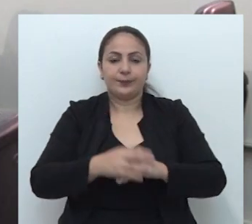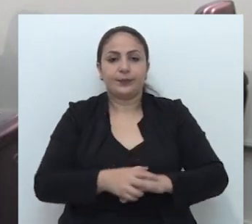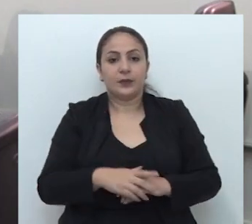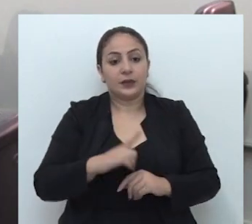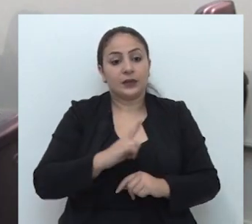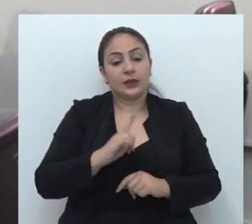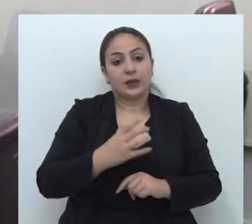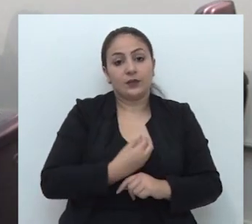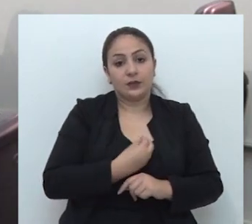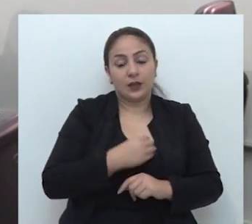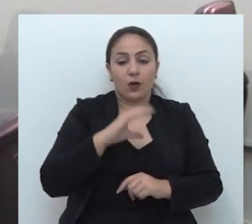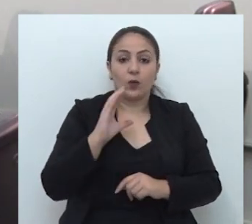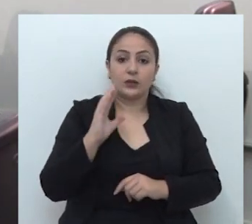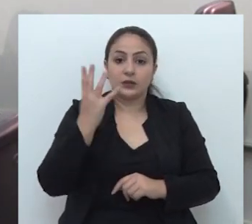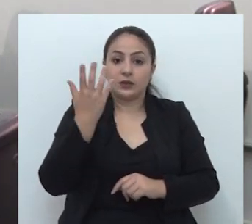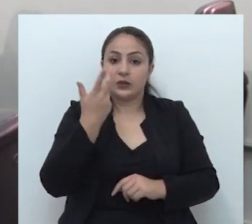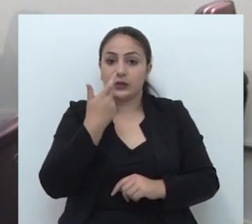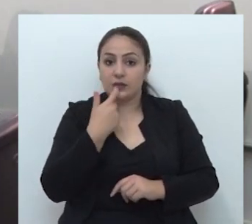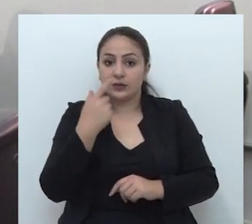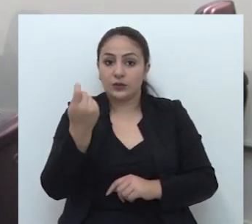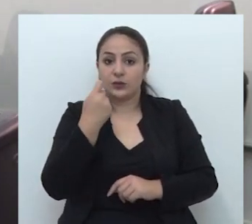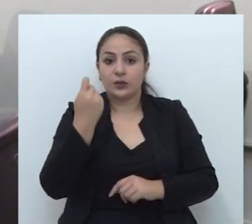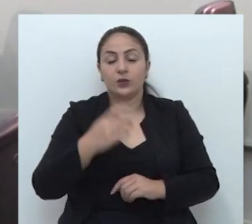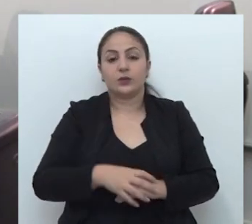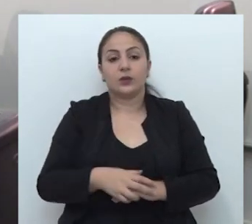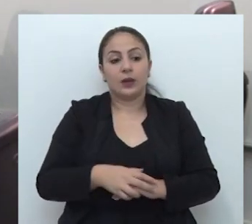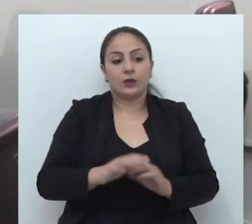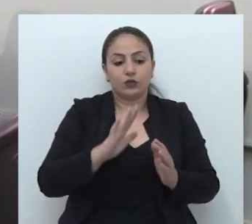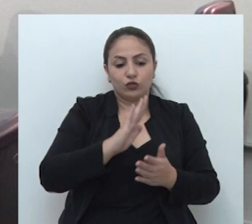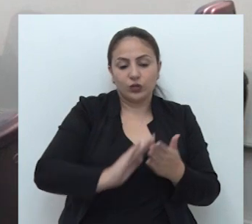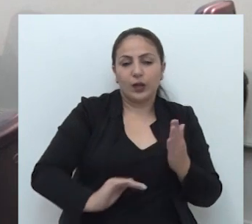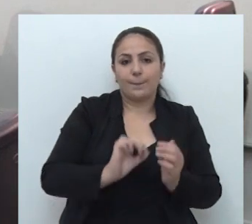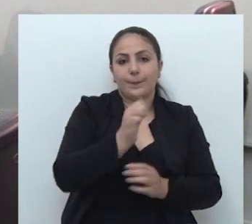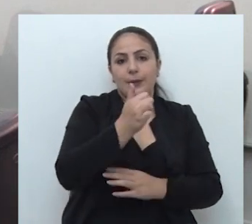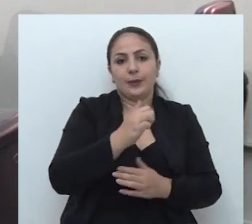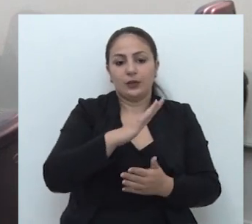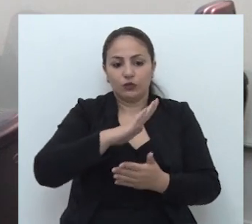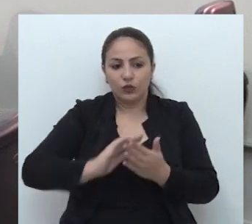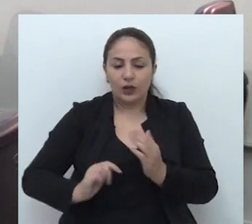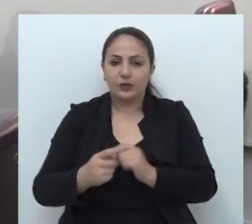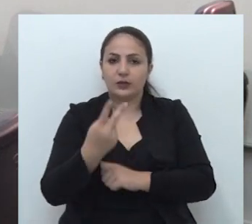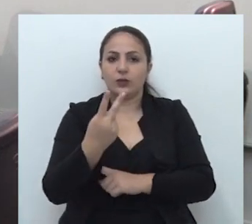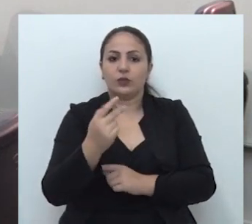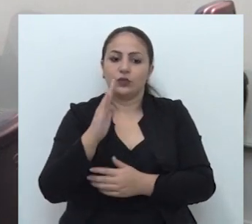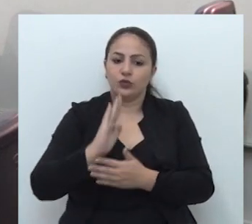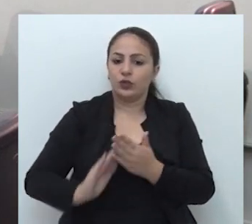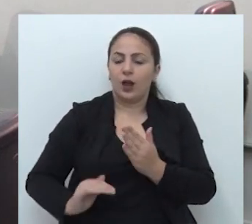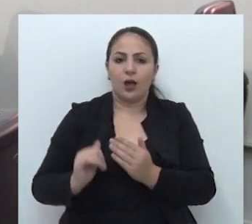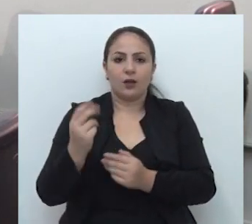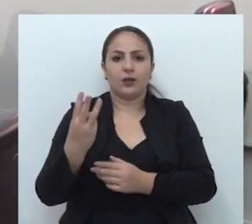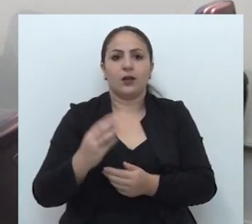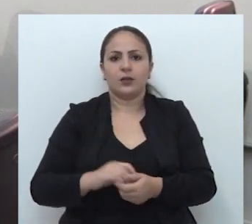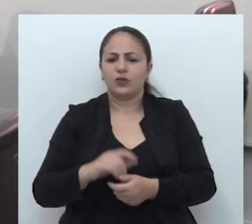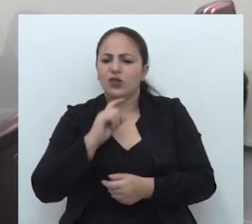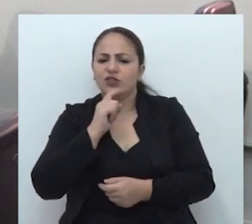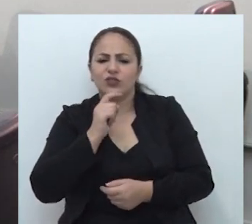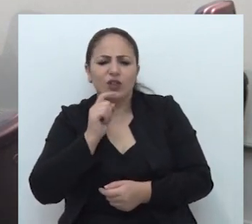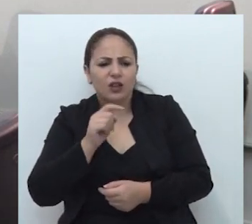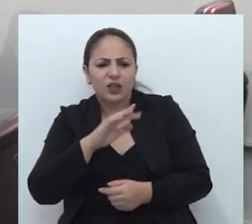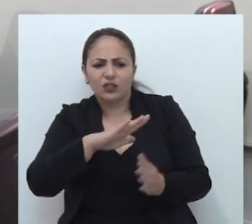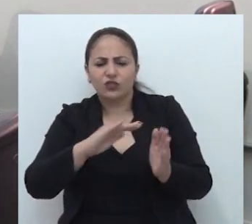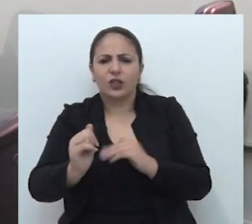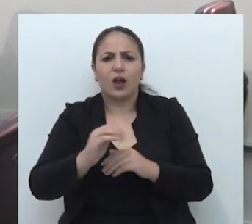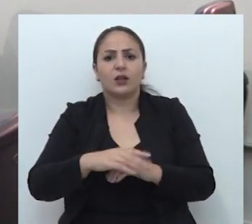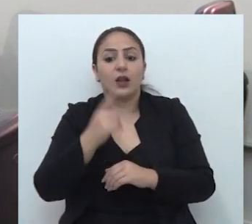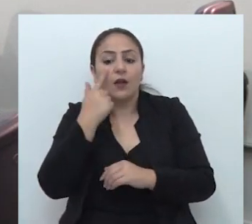E eles tiraram a primeira, tiraram a segunda, e daqui a pouco alguém disse, não basta tirar as crianças do rio, nós temos que ver quem as